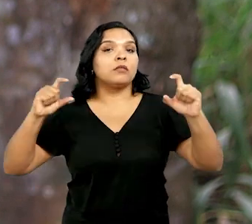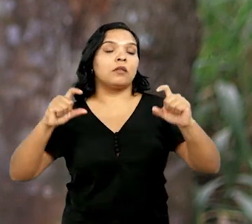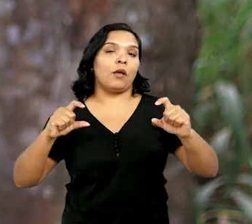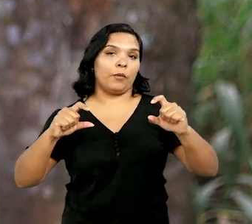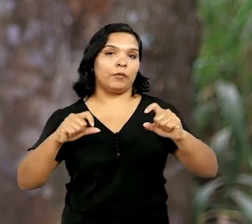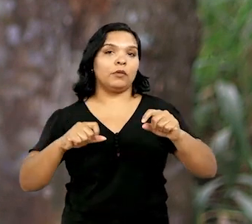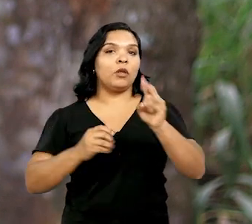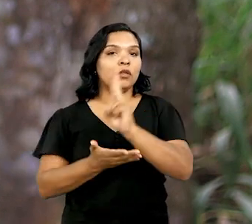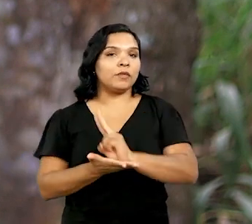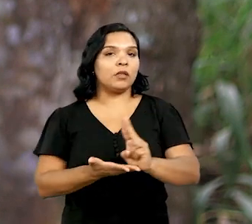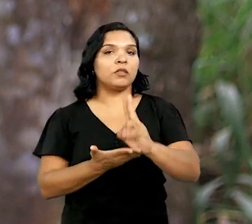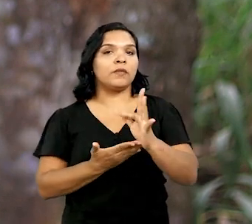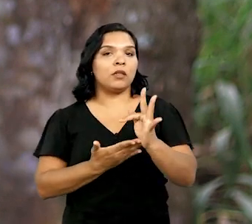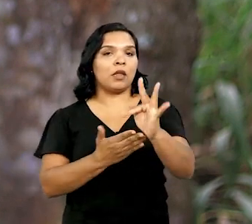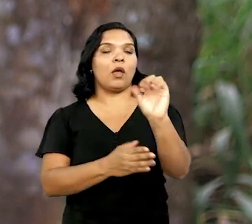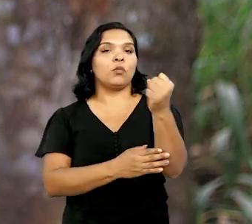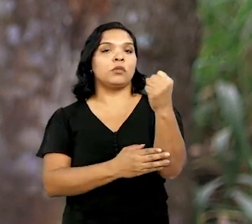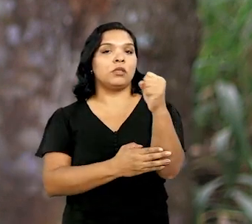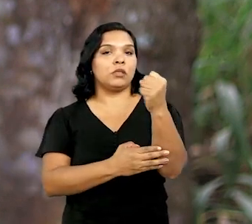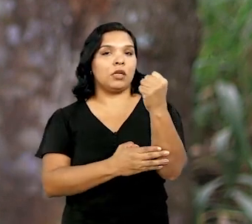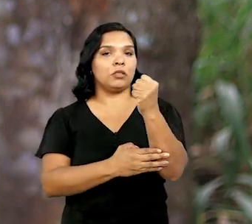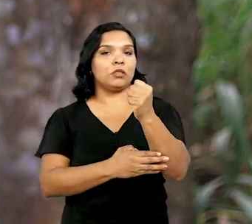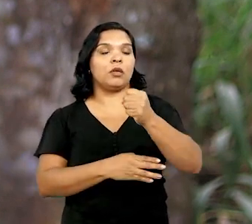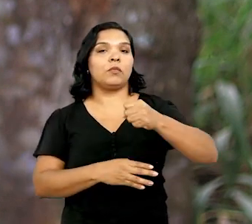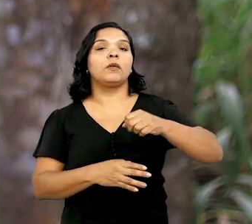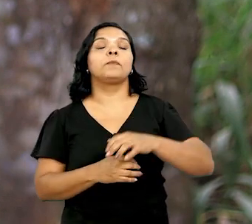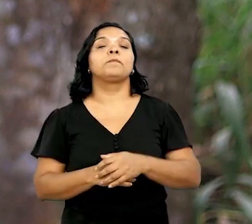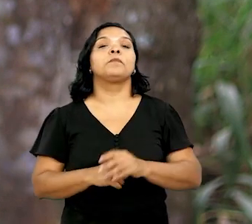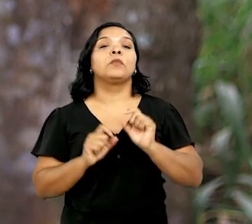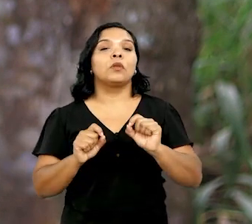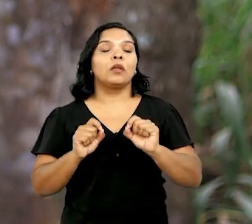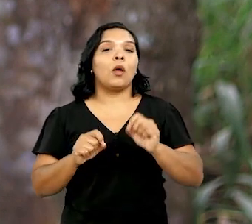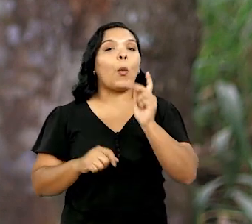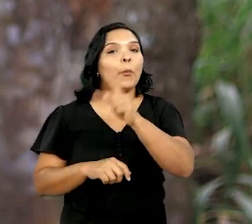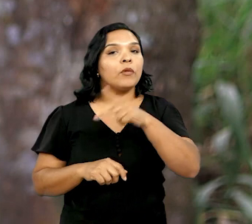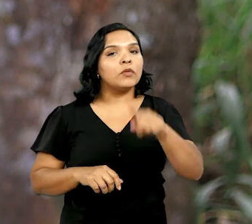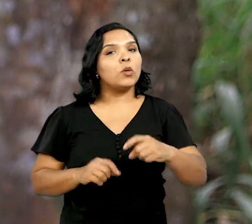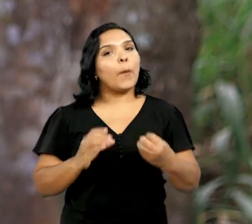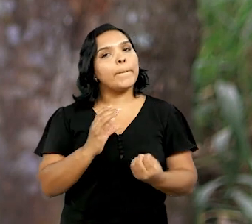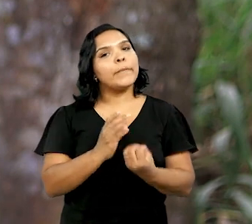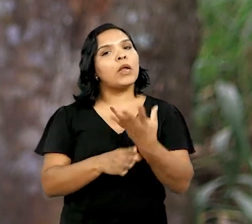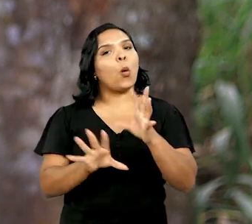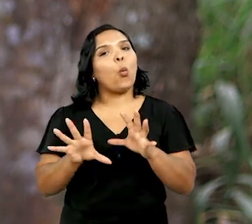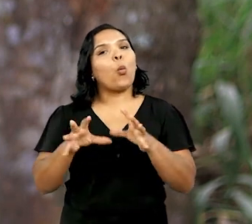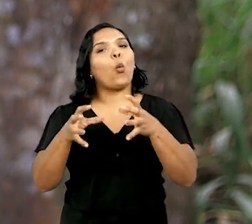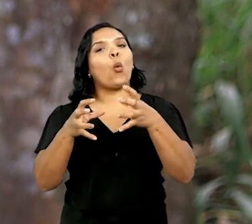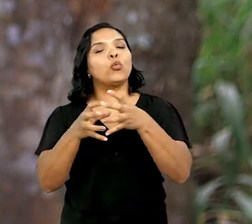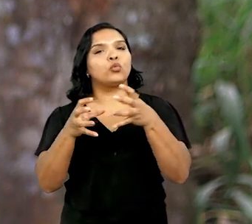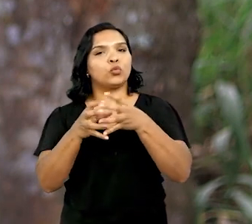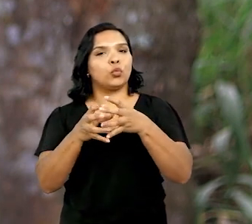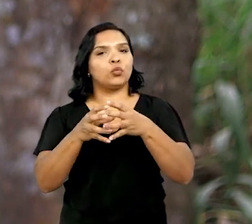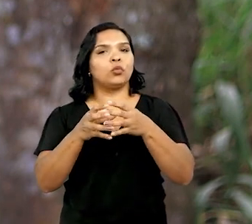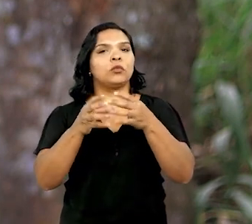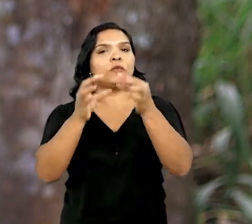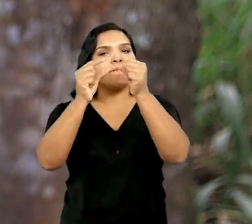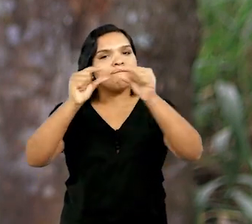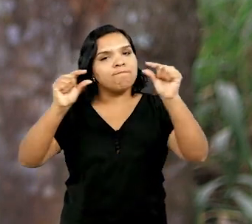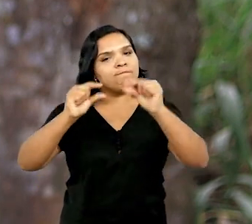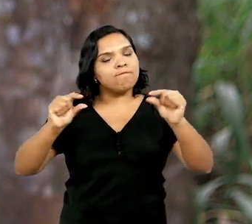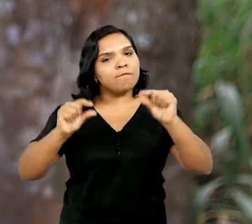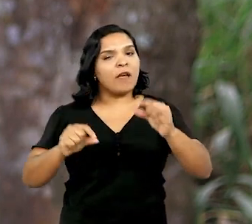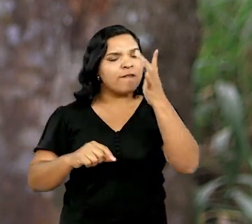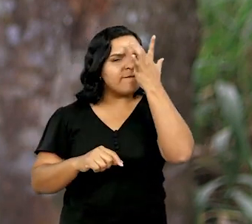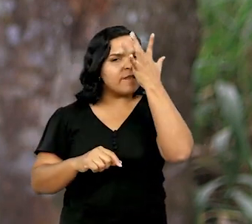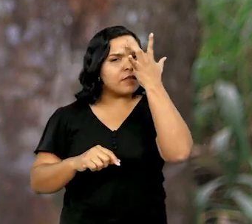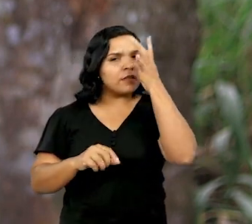profissional em matemática na Universidade Federal de Sergipe, campus de Itabaiana, um professor criou um conjunto de fórmulas mágicas para